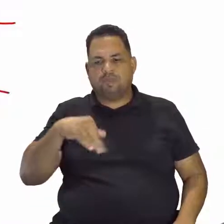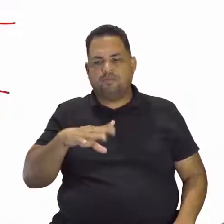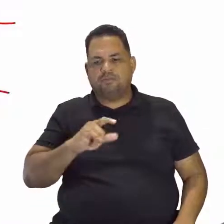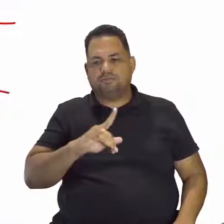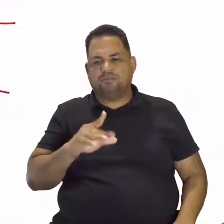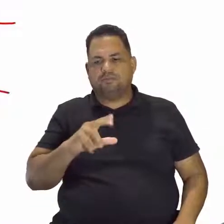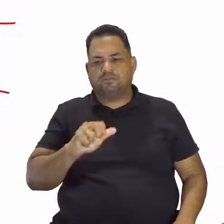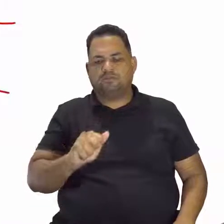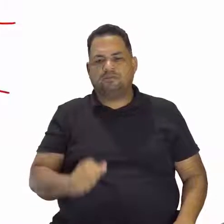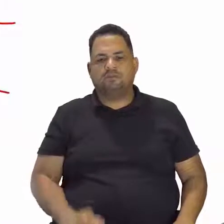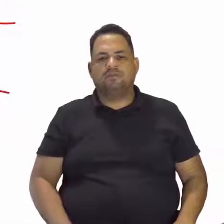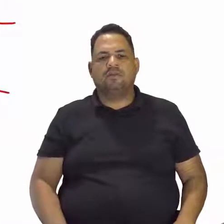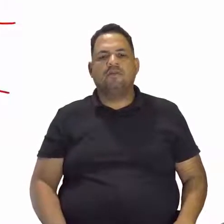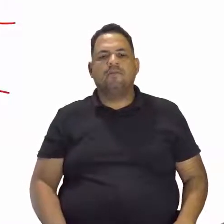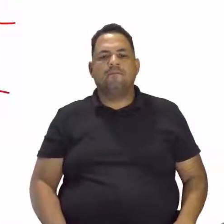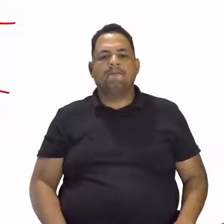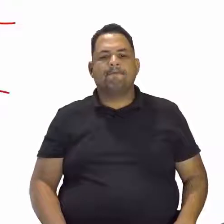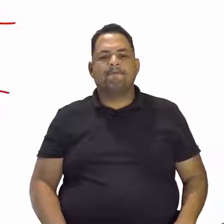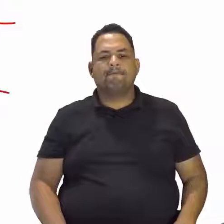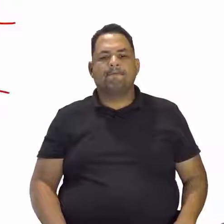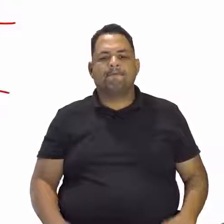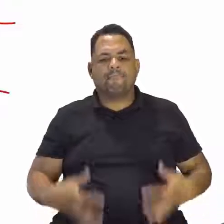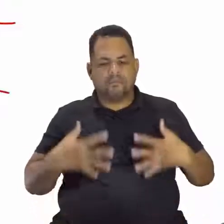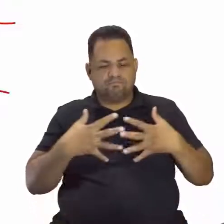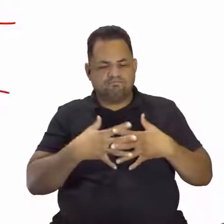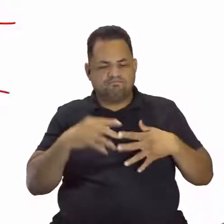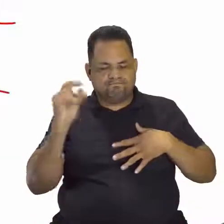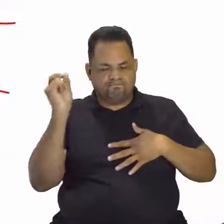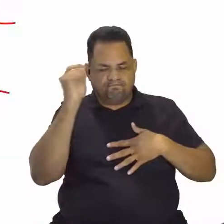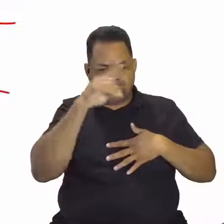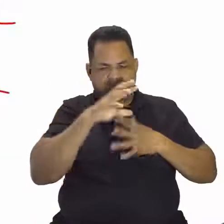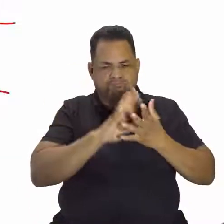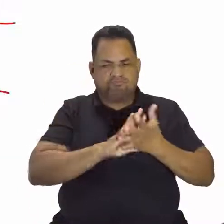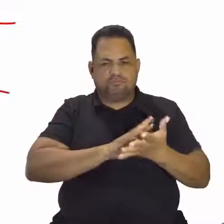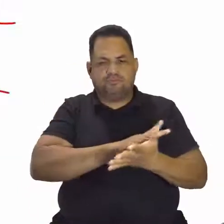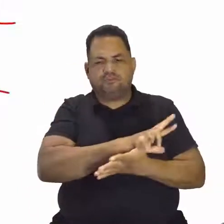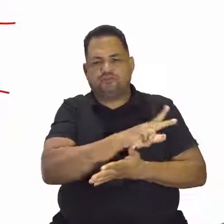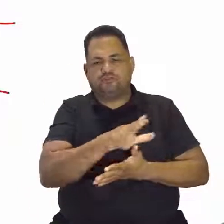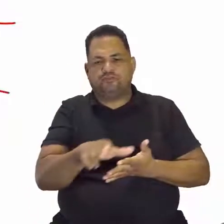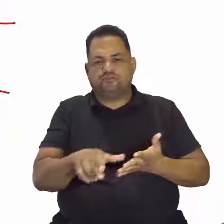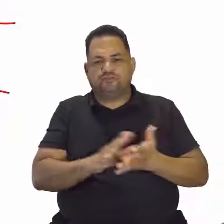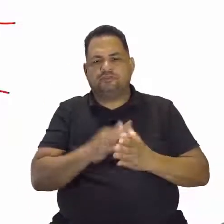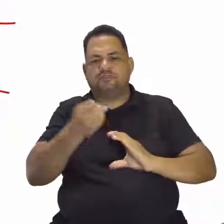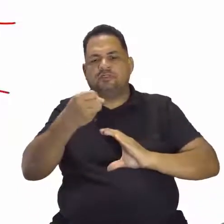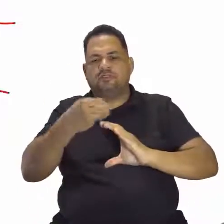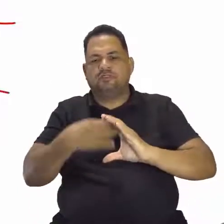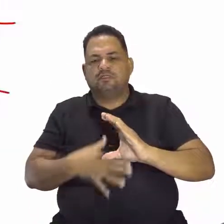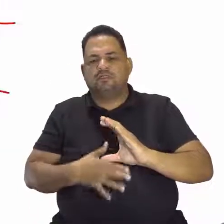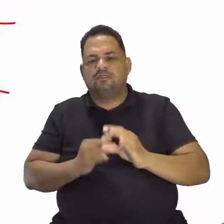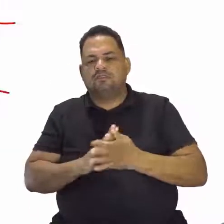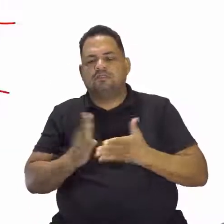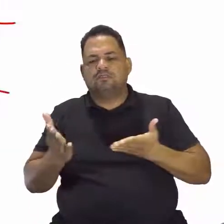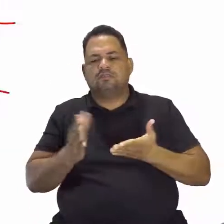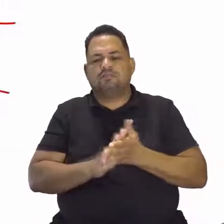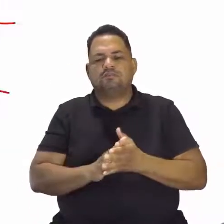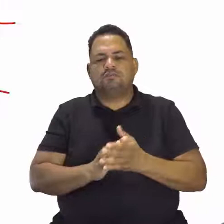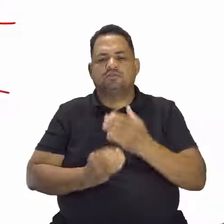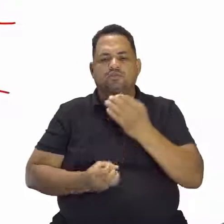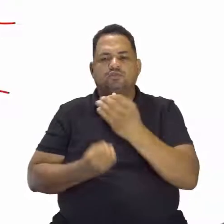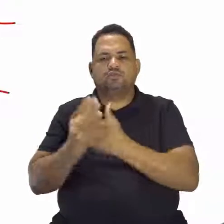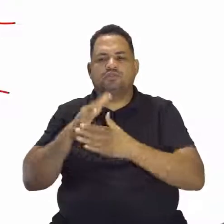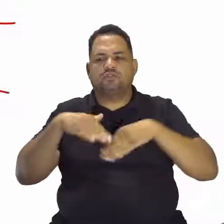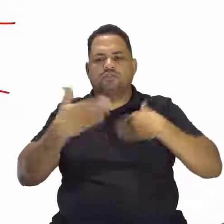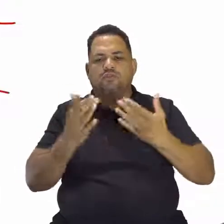Amazônia. Tão complexa, cheia de estereótipos criados pelo colonizador, que acaba sendo